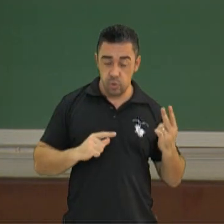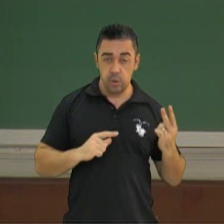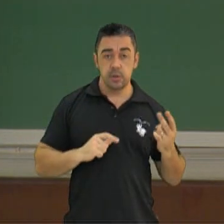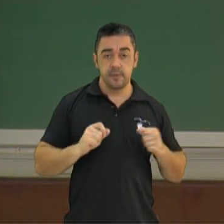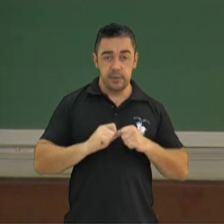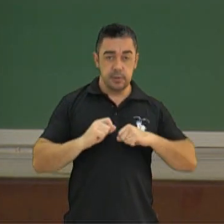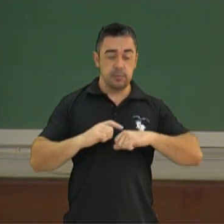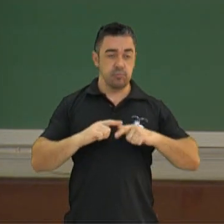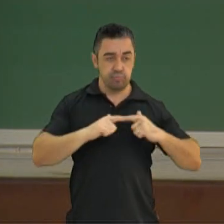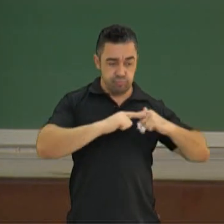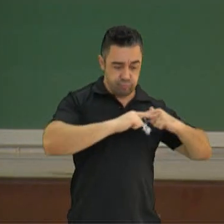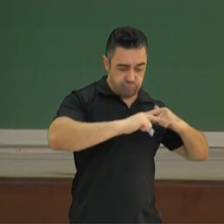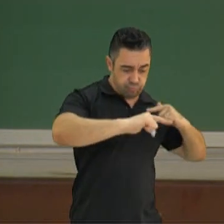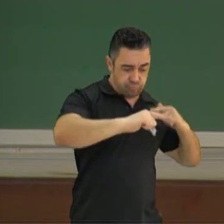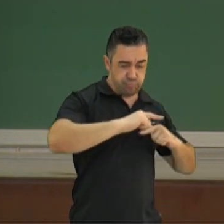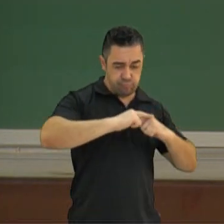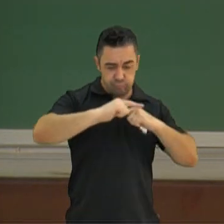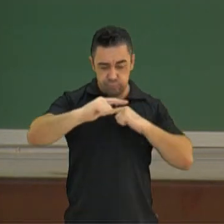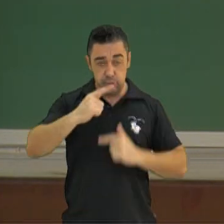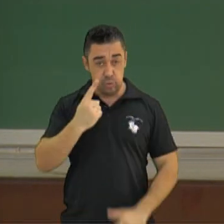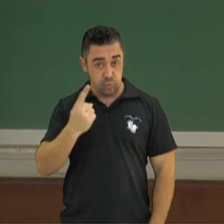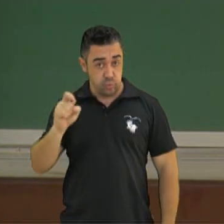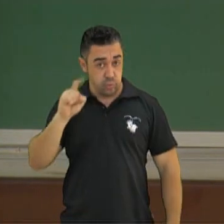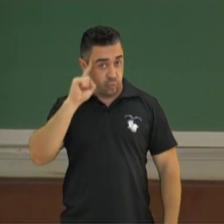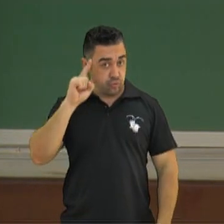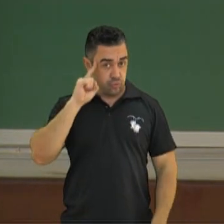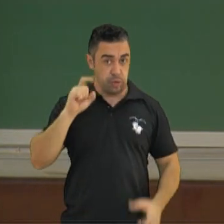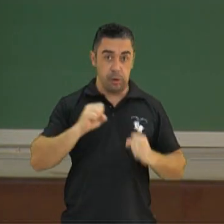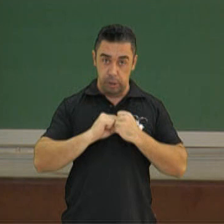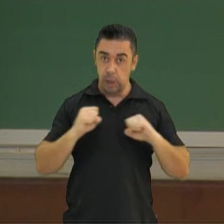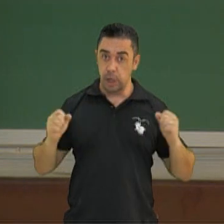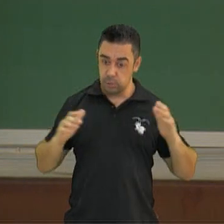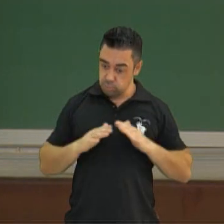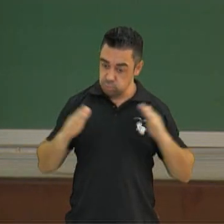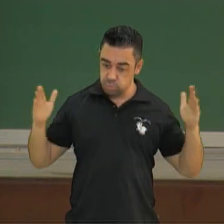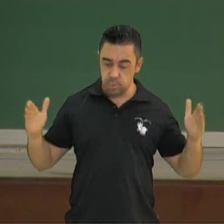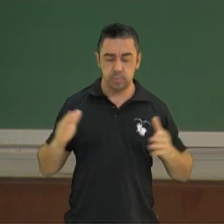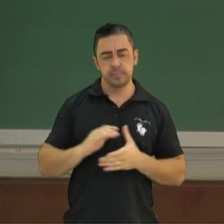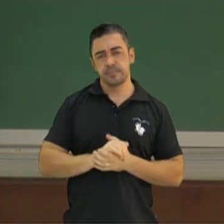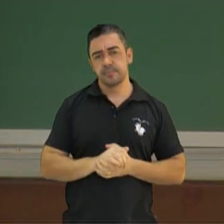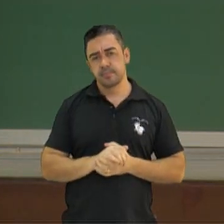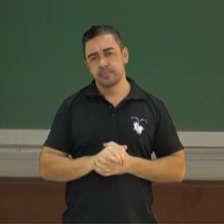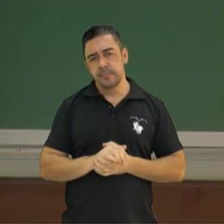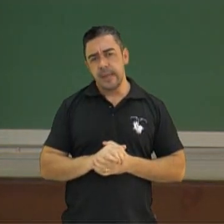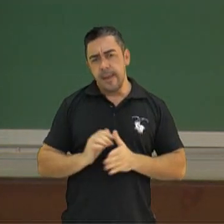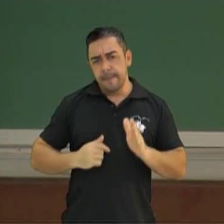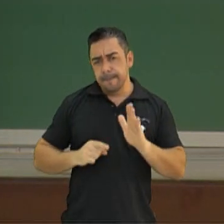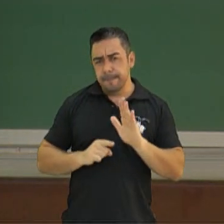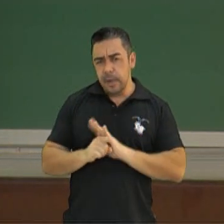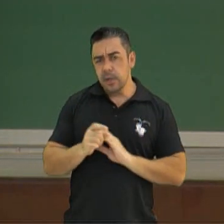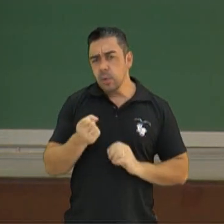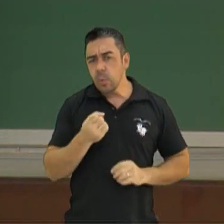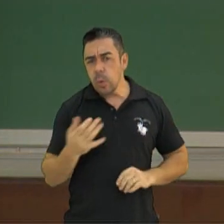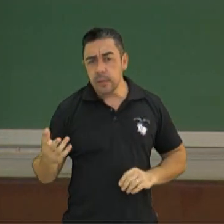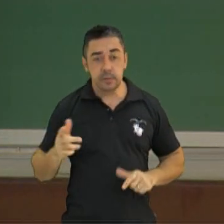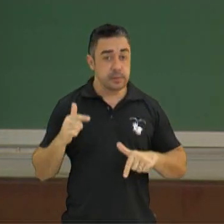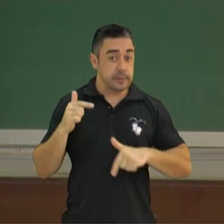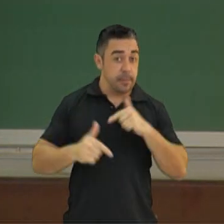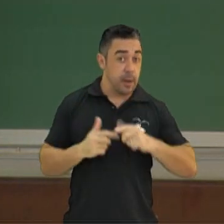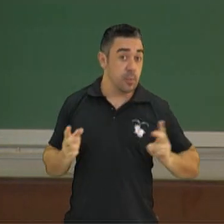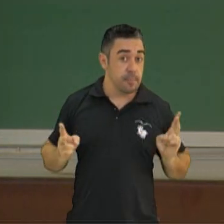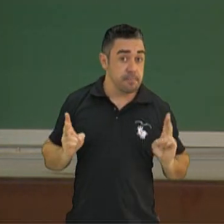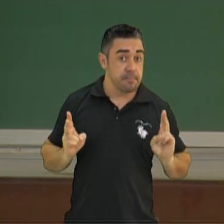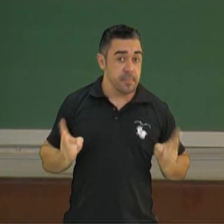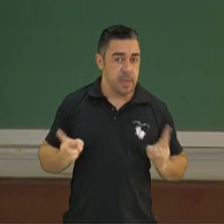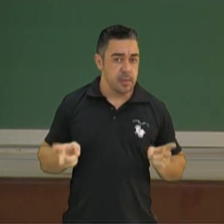o serviço em 18 dias. Um serviço grande, pelo visto, né? Quantas máquinas fariam o mesmo